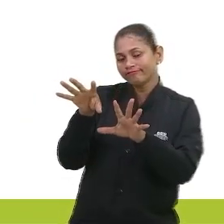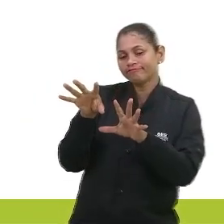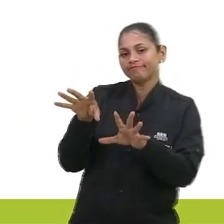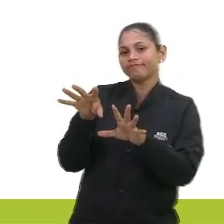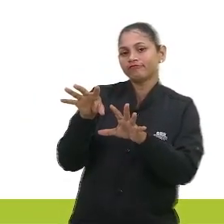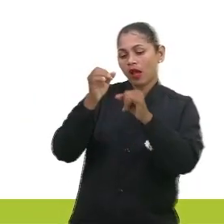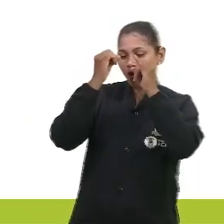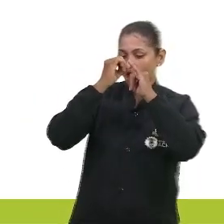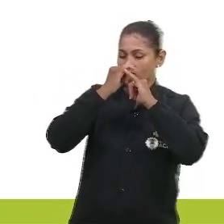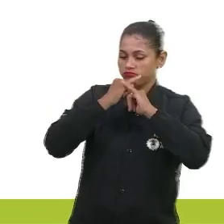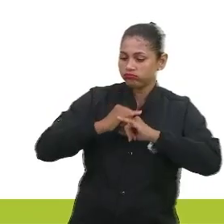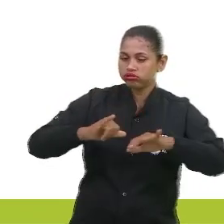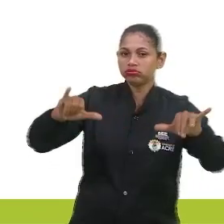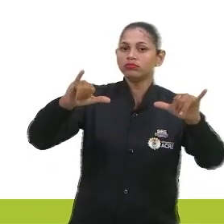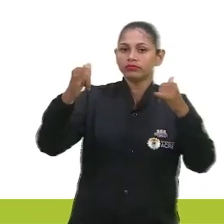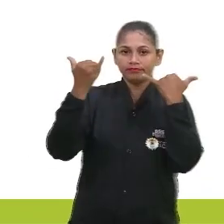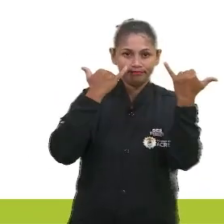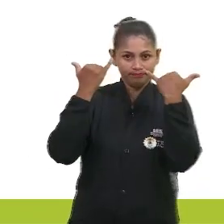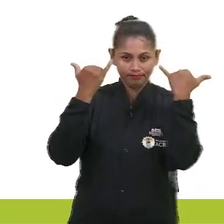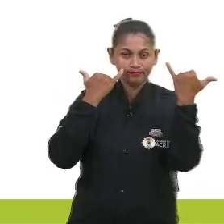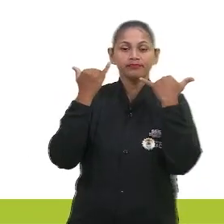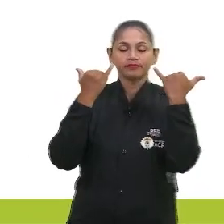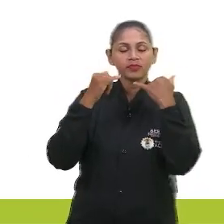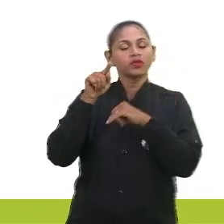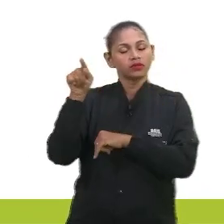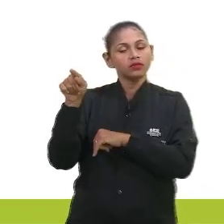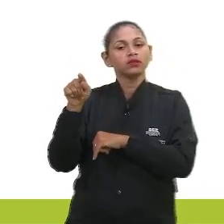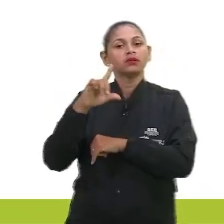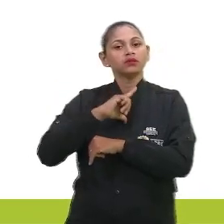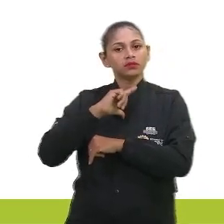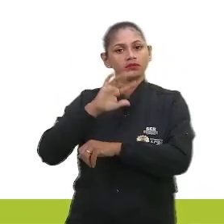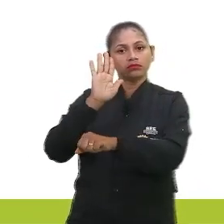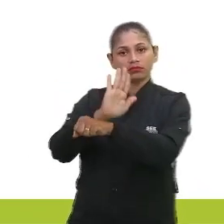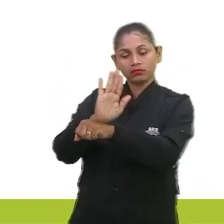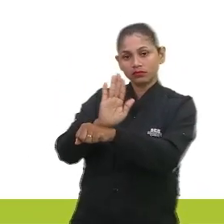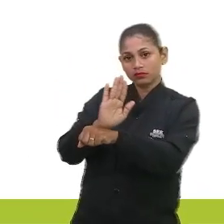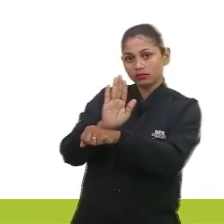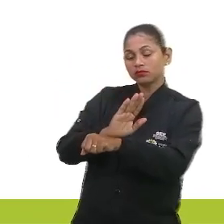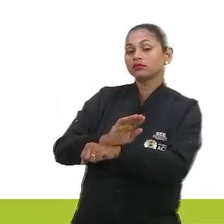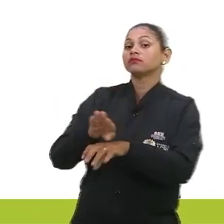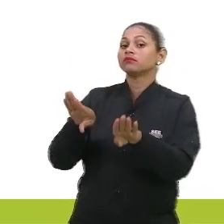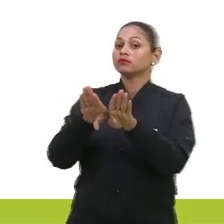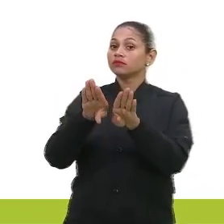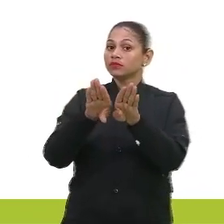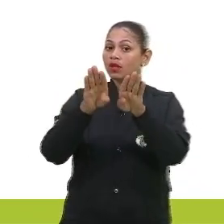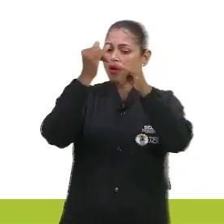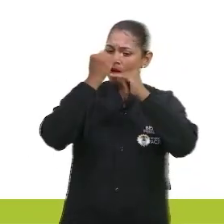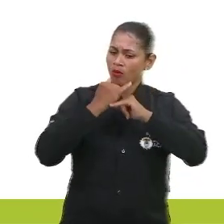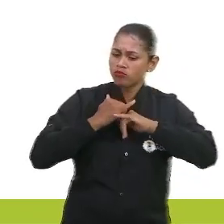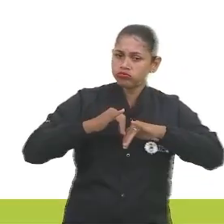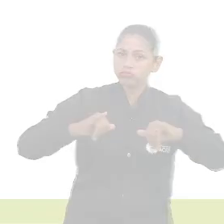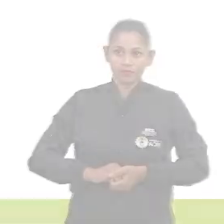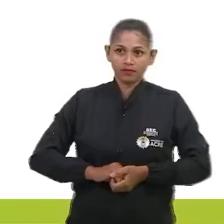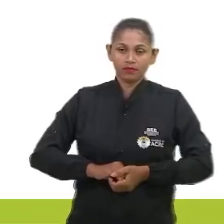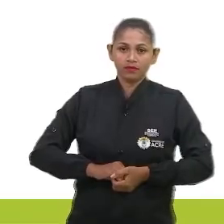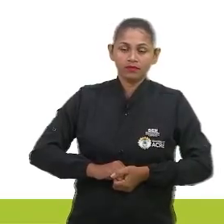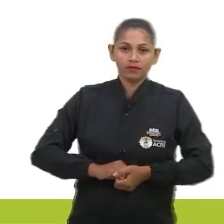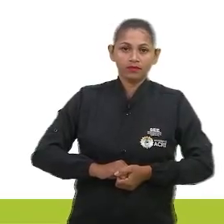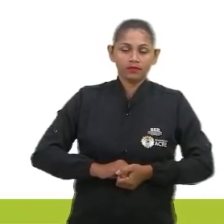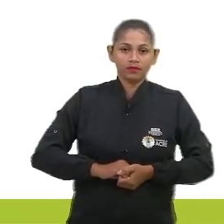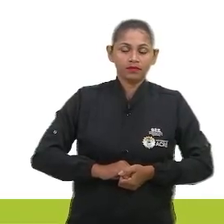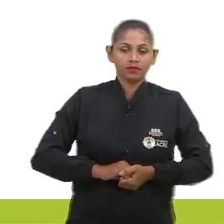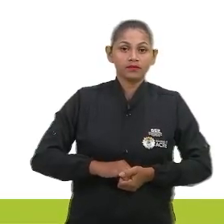também, é uma propaganda, que está lá no cinema. E ela também é uma forma de propagação offline.